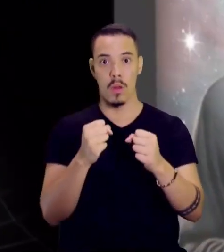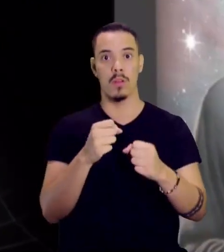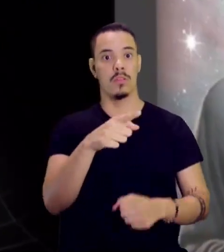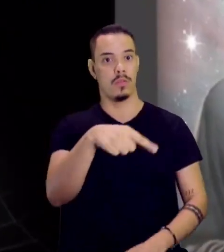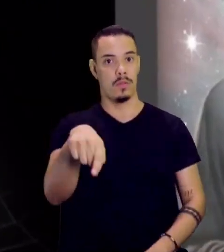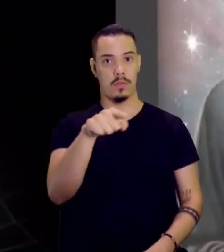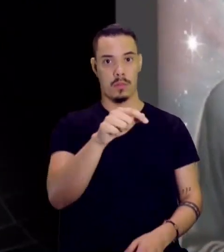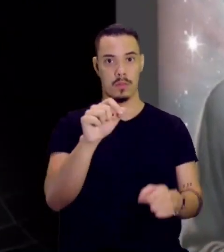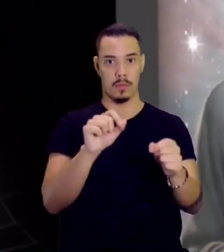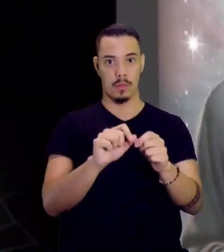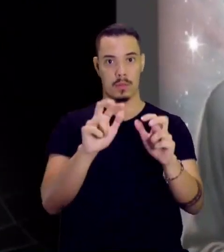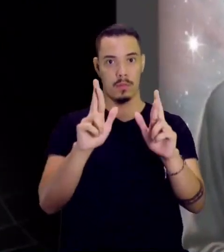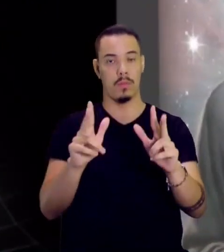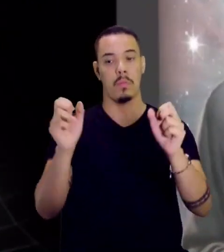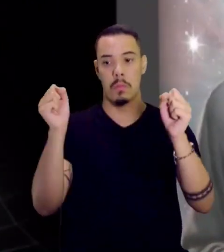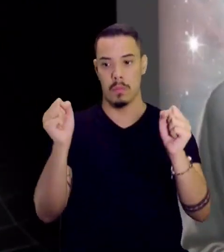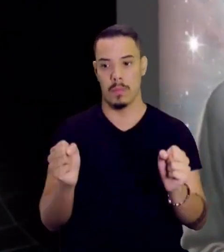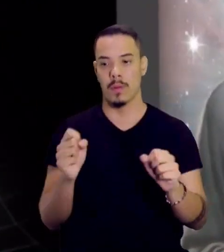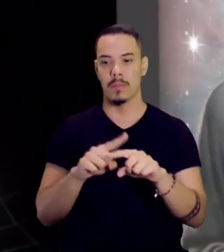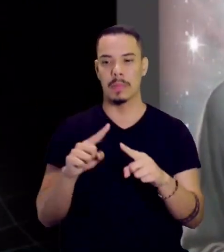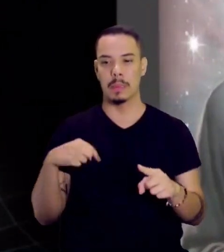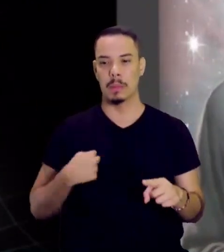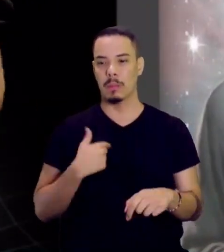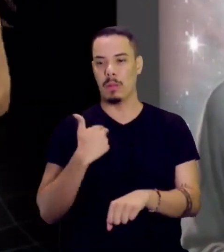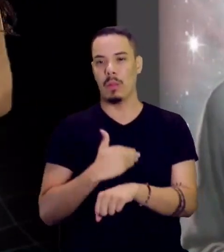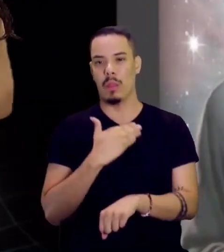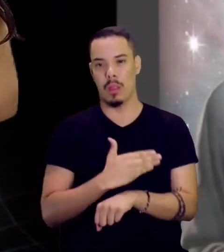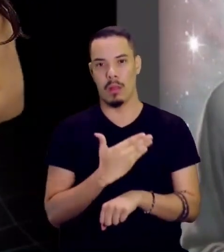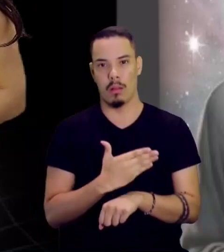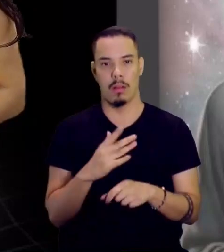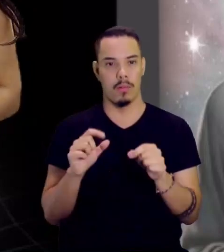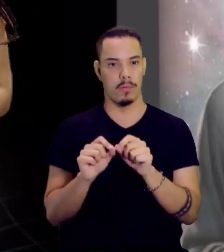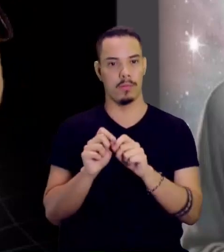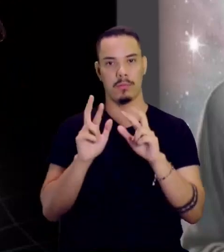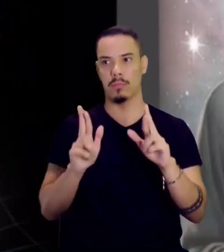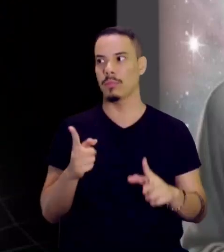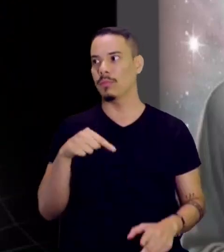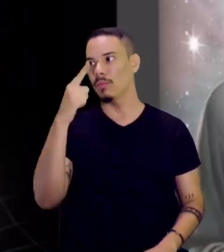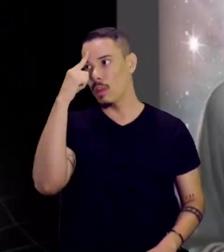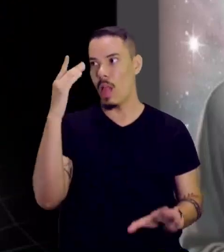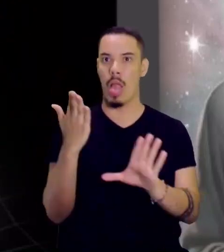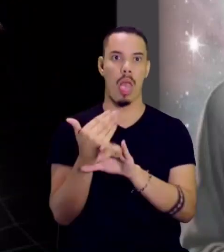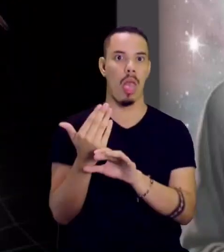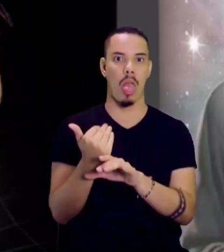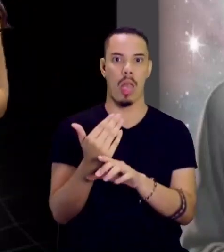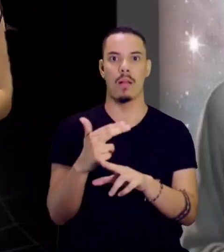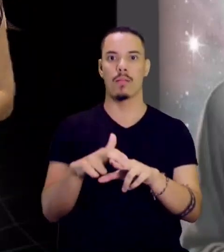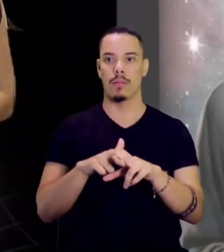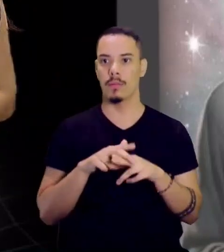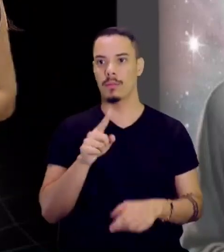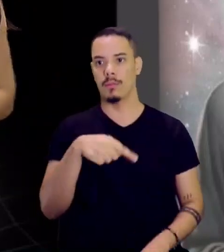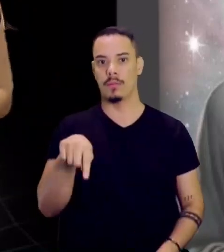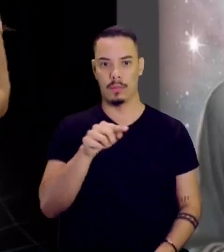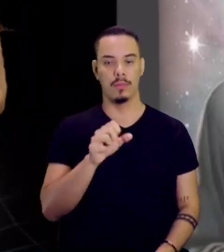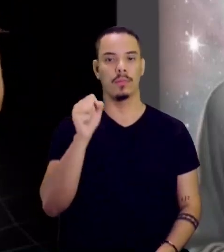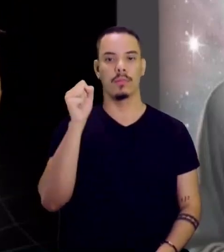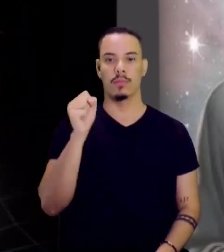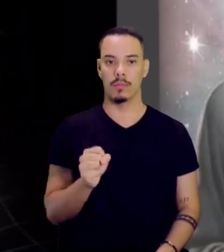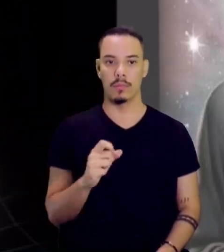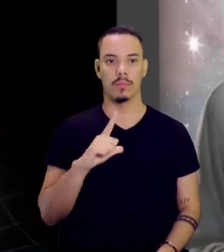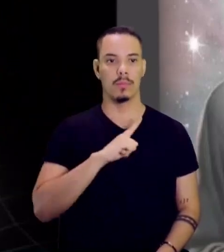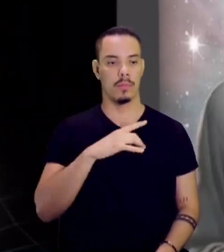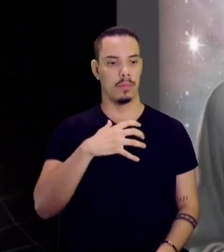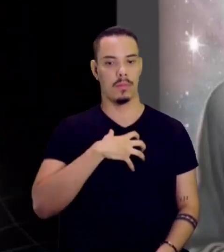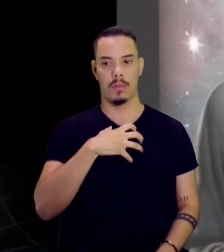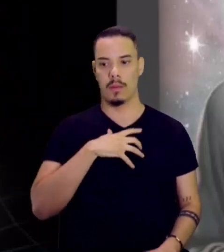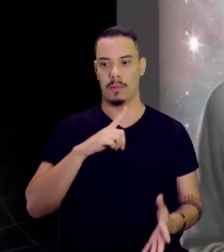Podem. Mas se a gente ficar fazendo toda hora diferente, você se perde. Exato. Então, a gente mantém isso aí. Podem fazer sim, tem muitas